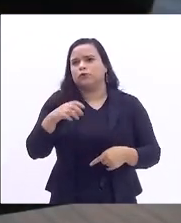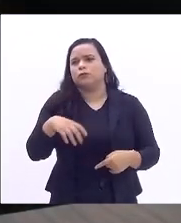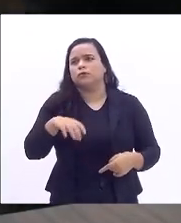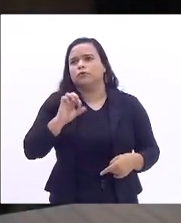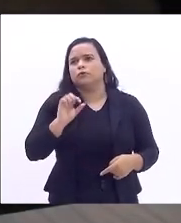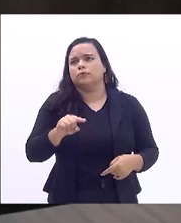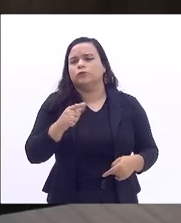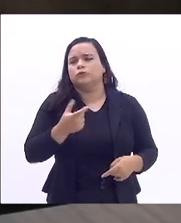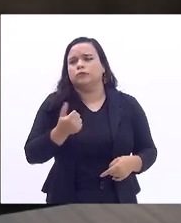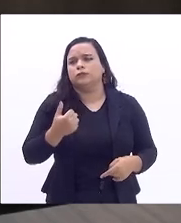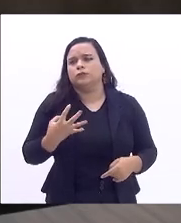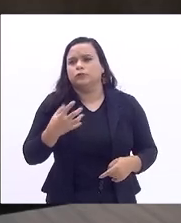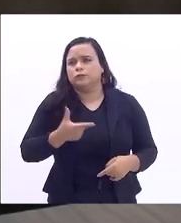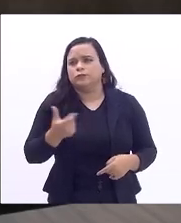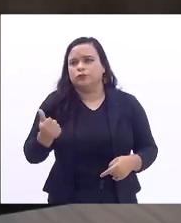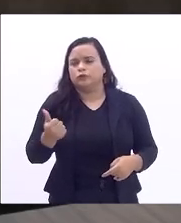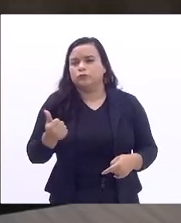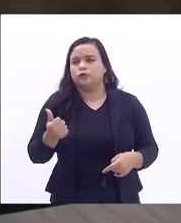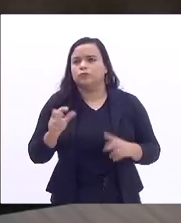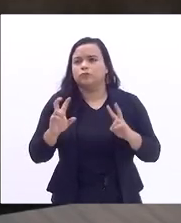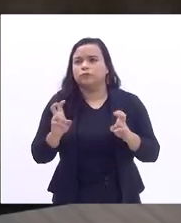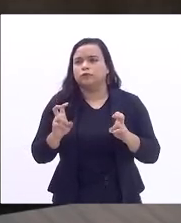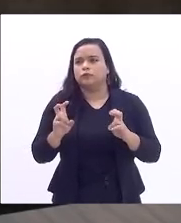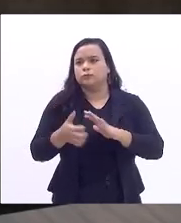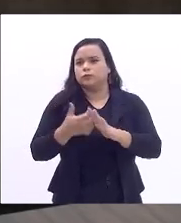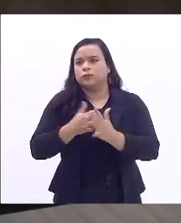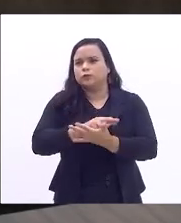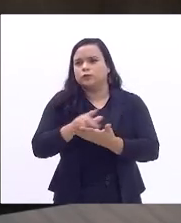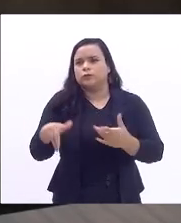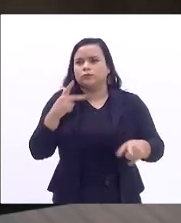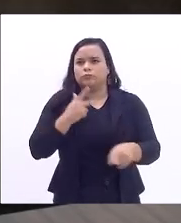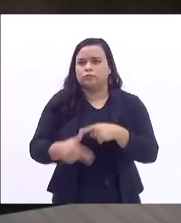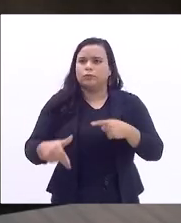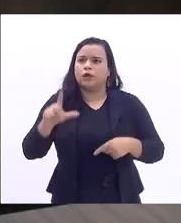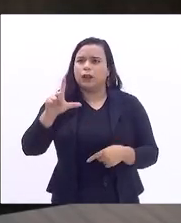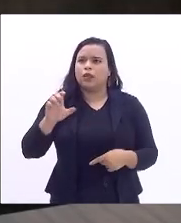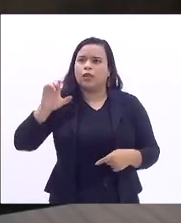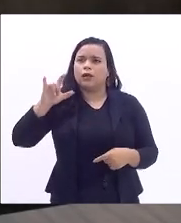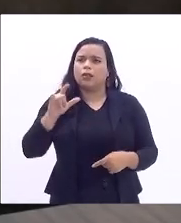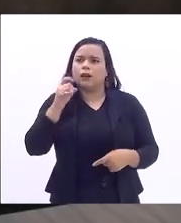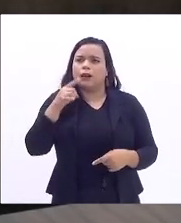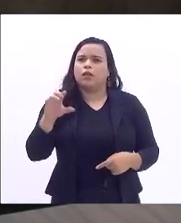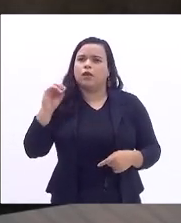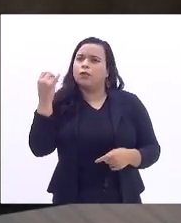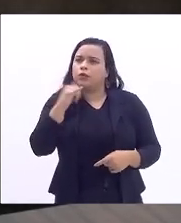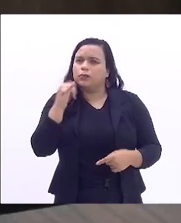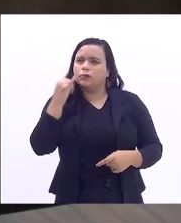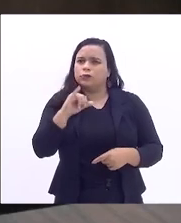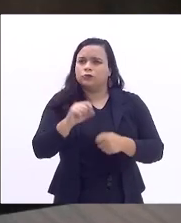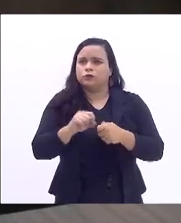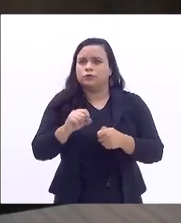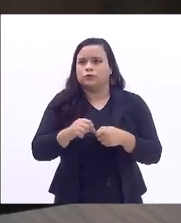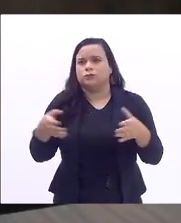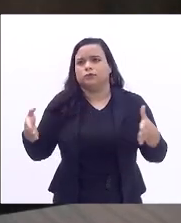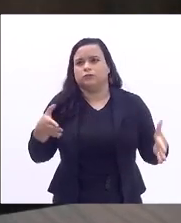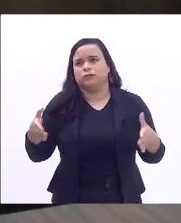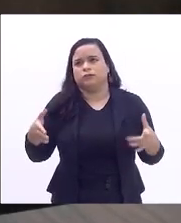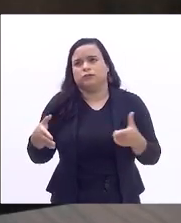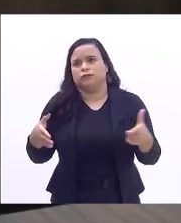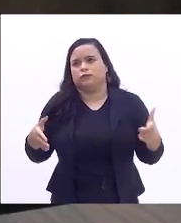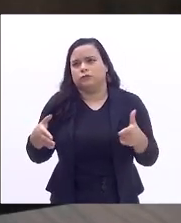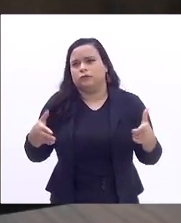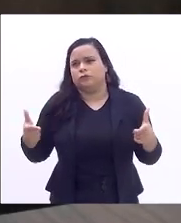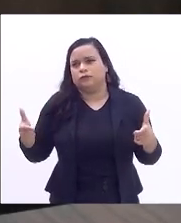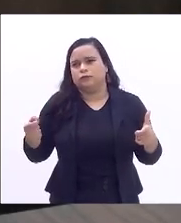2214 21 aos Empreendimentos vencedores do leilão de energia realizados anos de